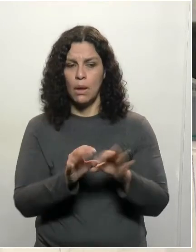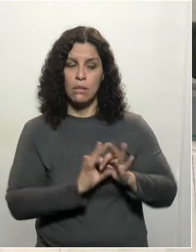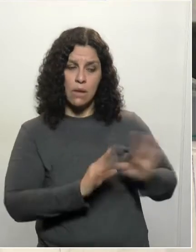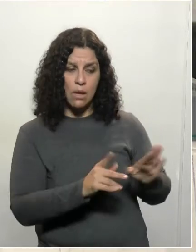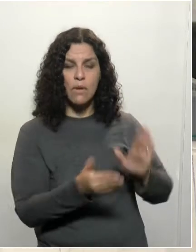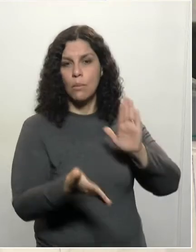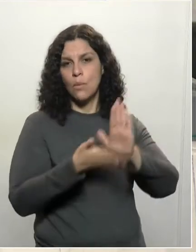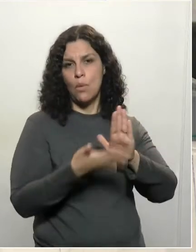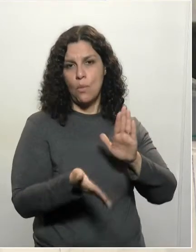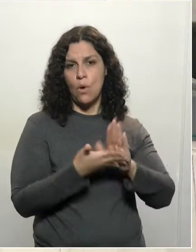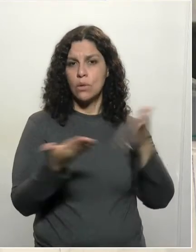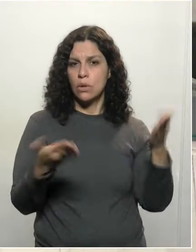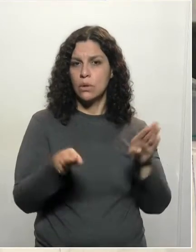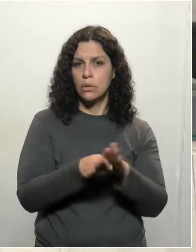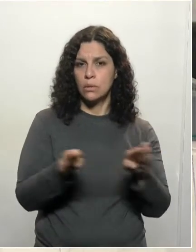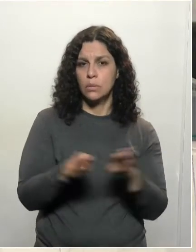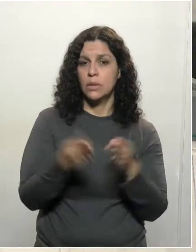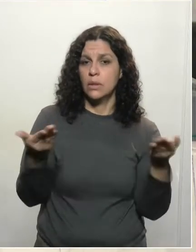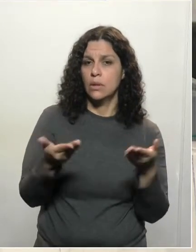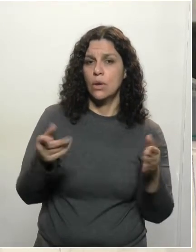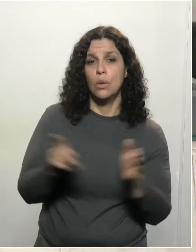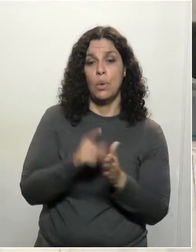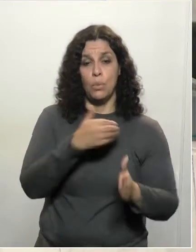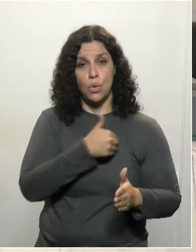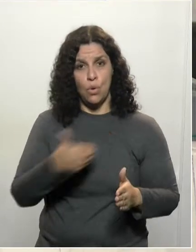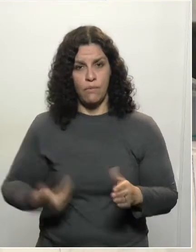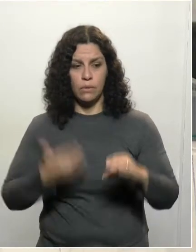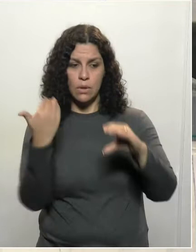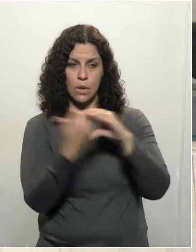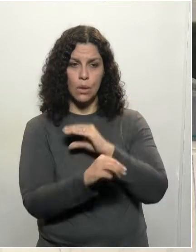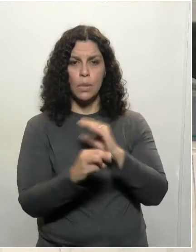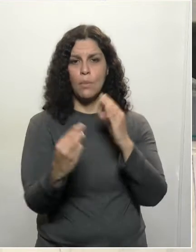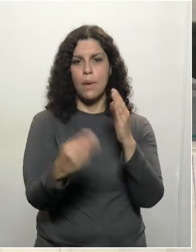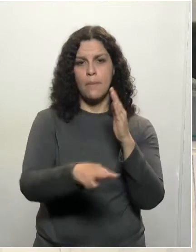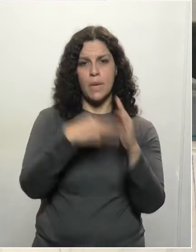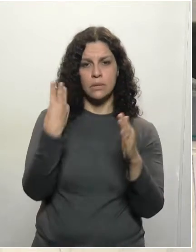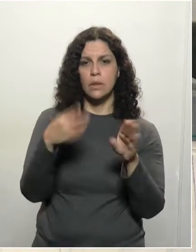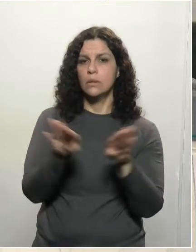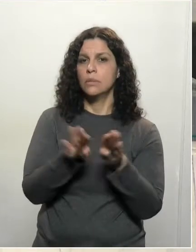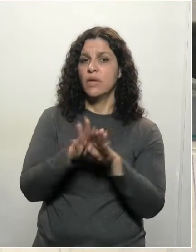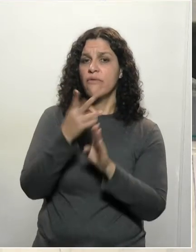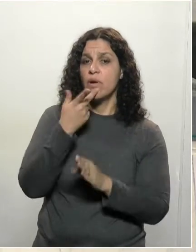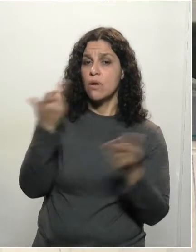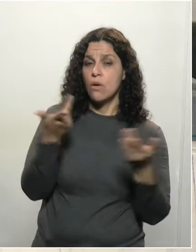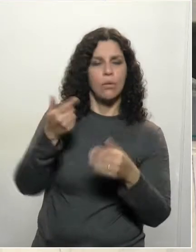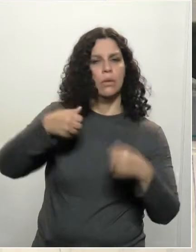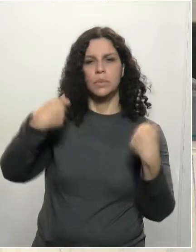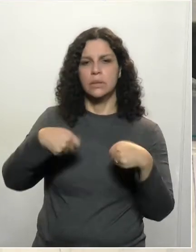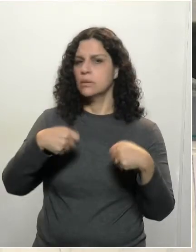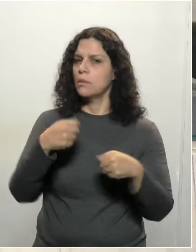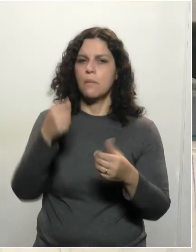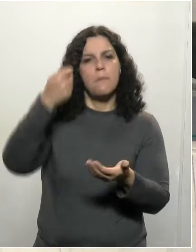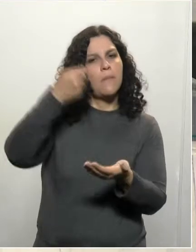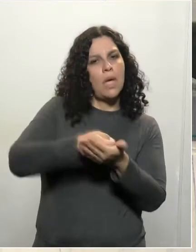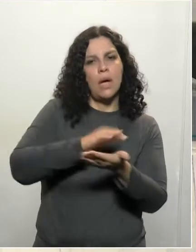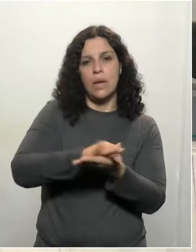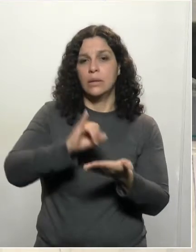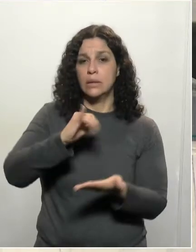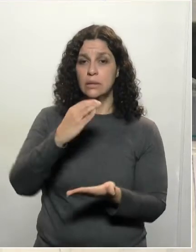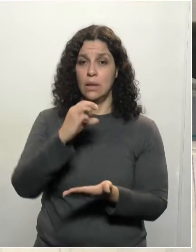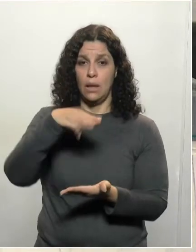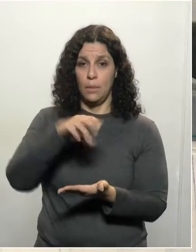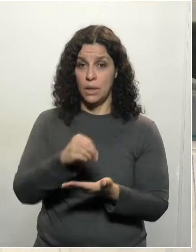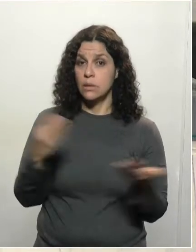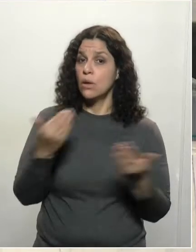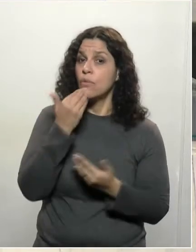vai propor, através, é claro, o governo encaminha uma mensagem propondo a isenção desse ICMS. Mas aproveito